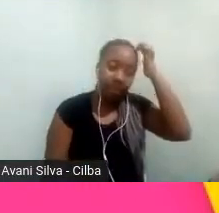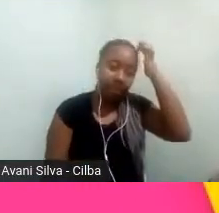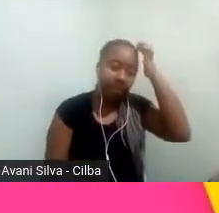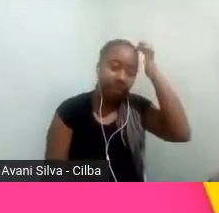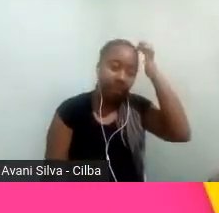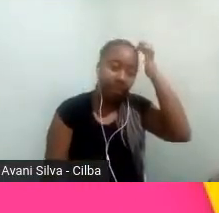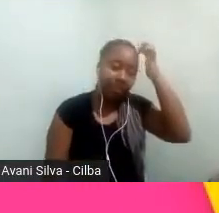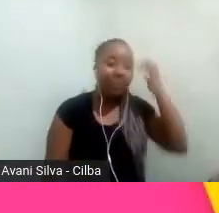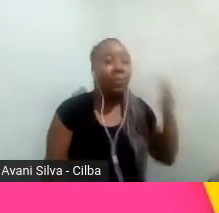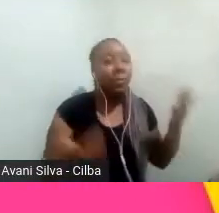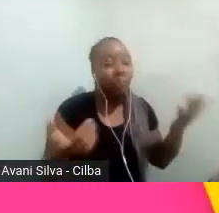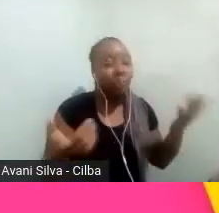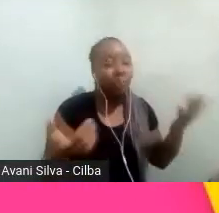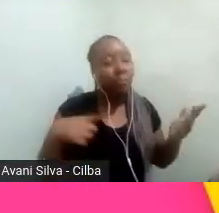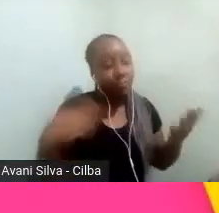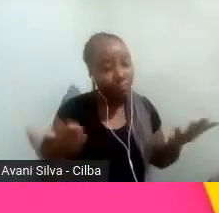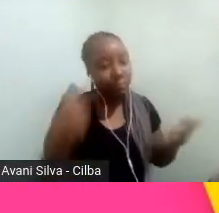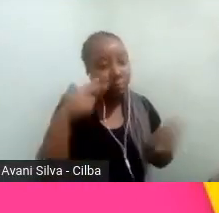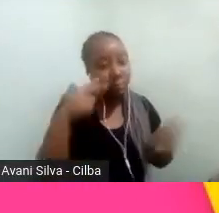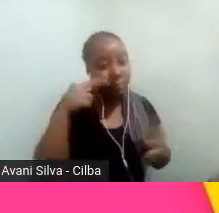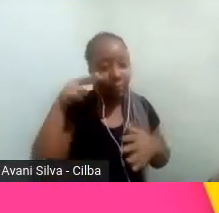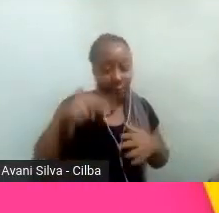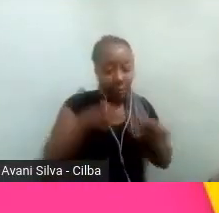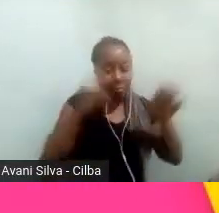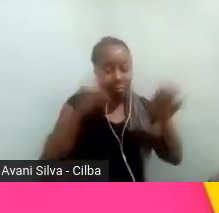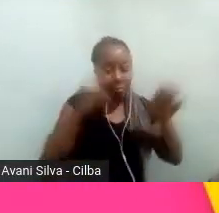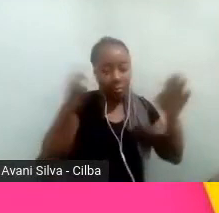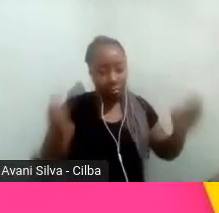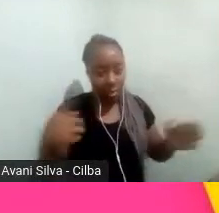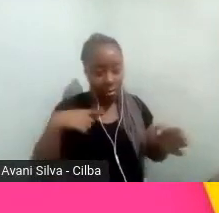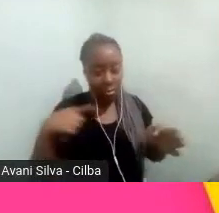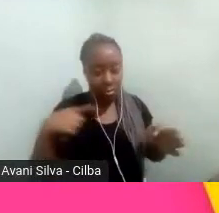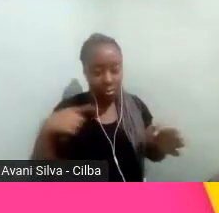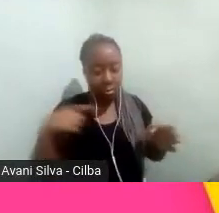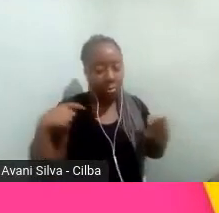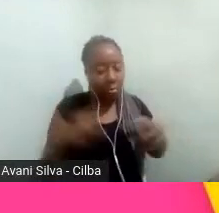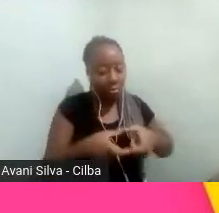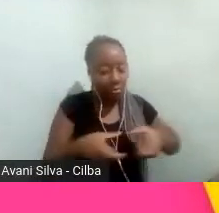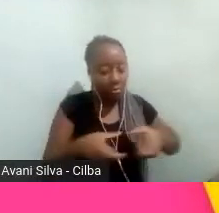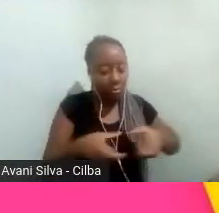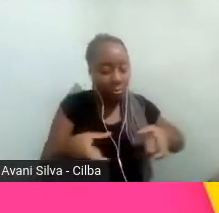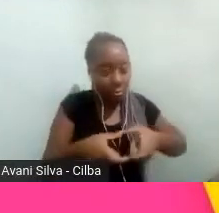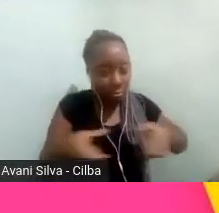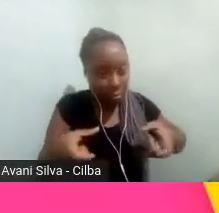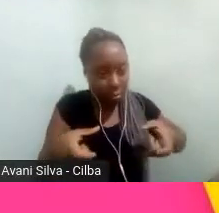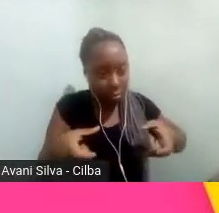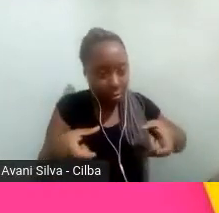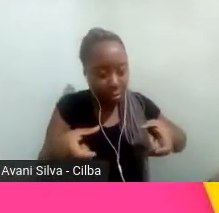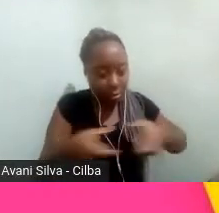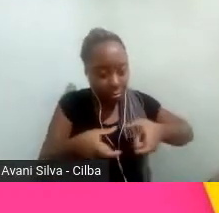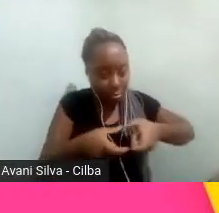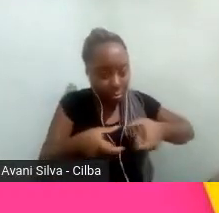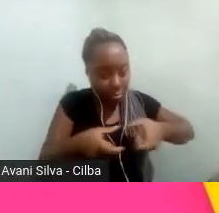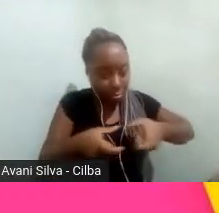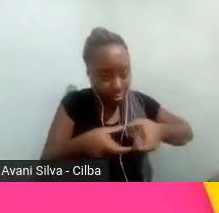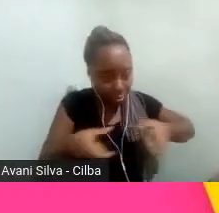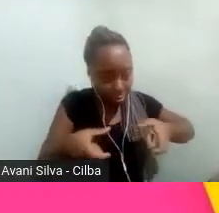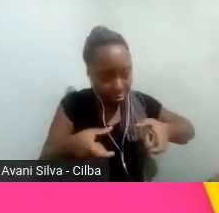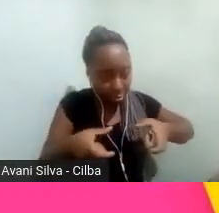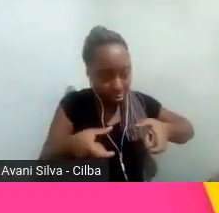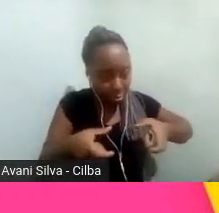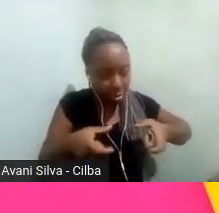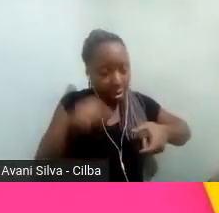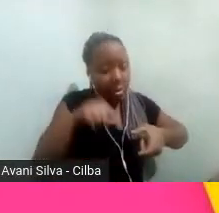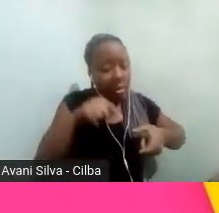Então, eu tenho aqui a minha mesa, eu tenho o meu Arduino aqui, e o meu Arduino tem